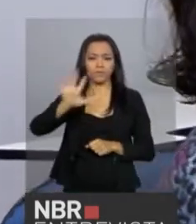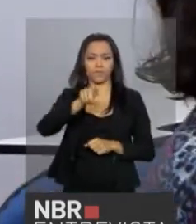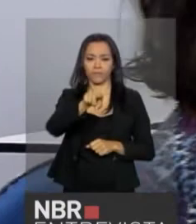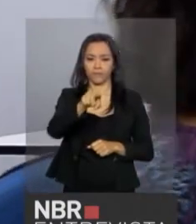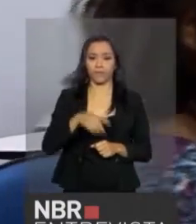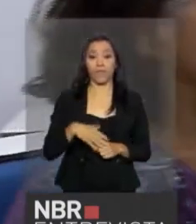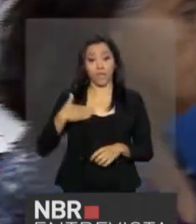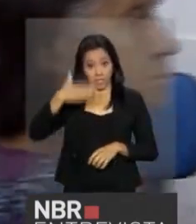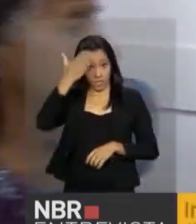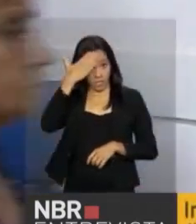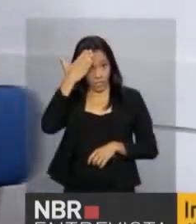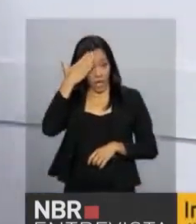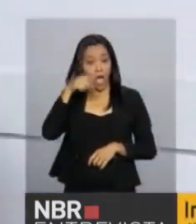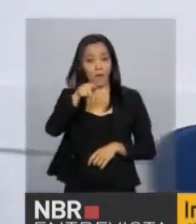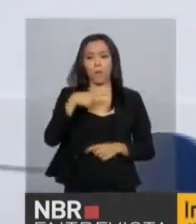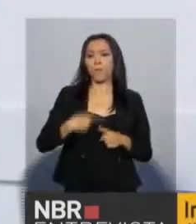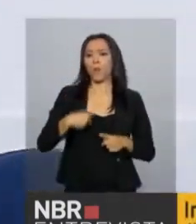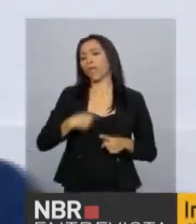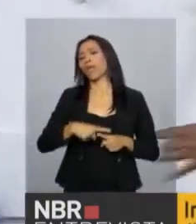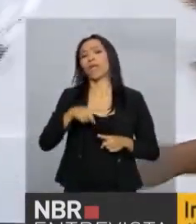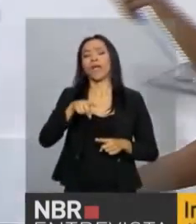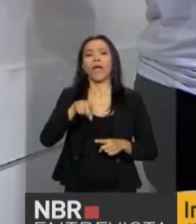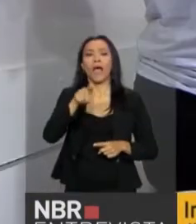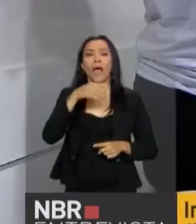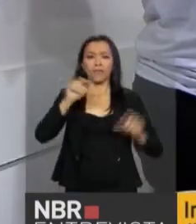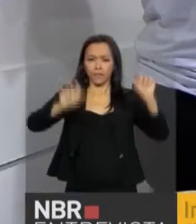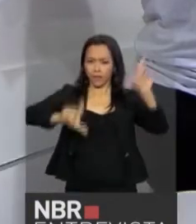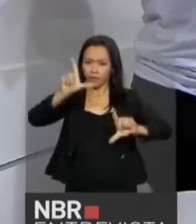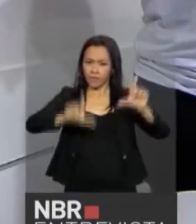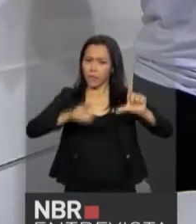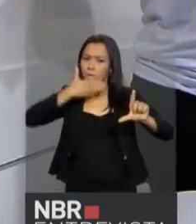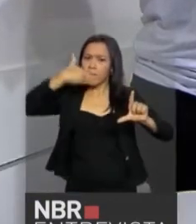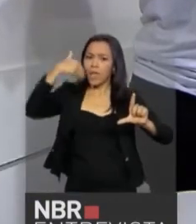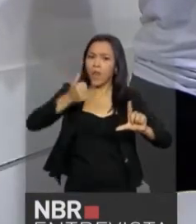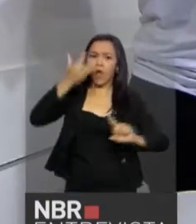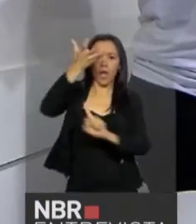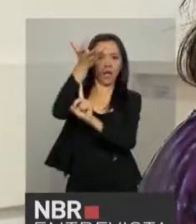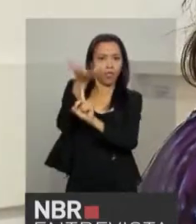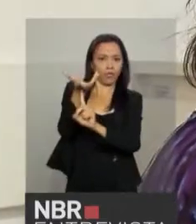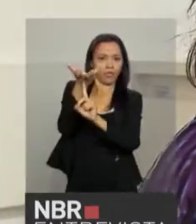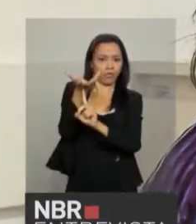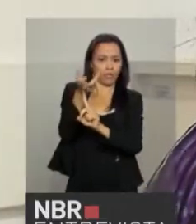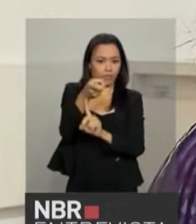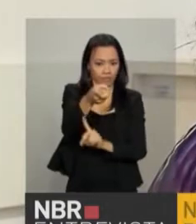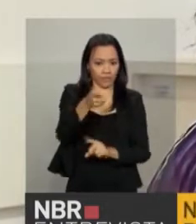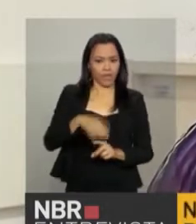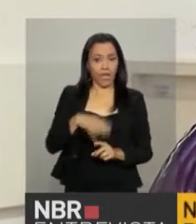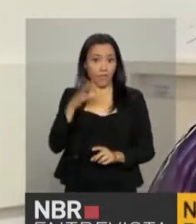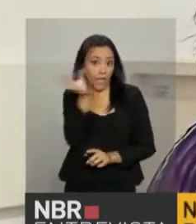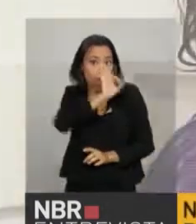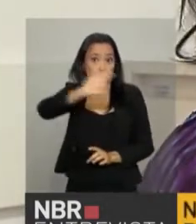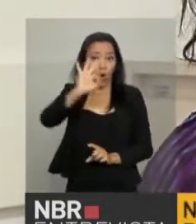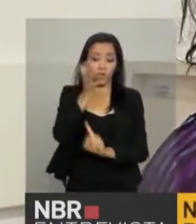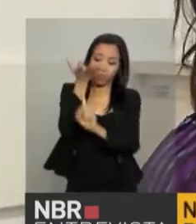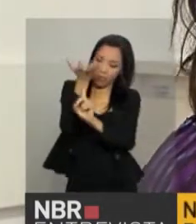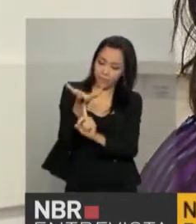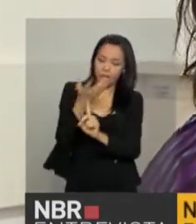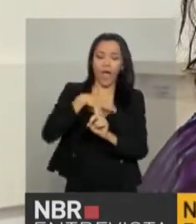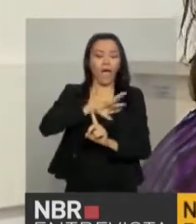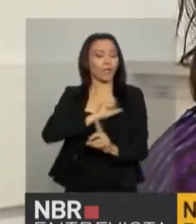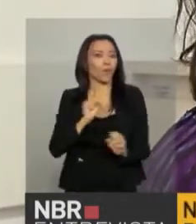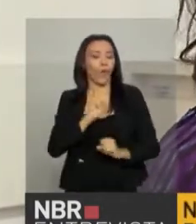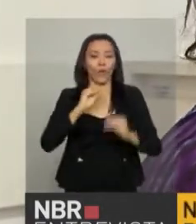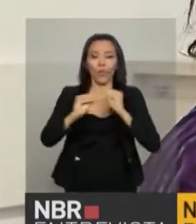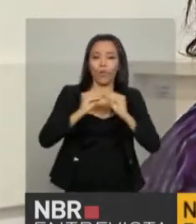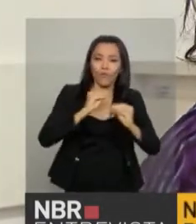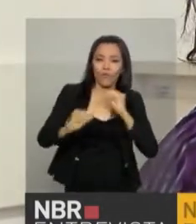Nilza já sabe direitinho porque a sua TV vai ficar melhor depois que instalar a antena digital. A minha televisão vai ficar ótima. Eu adoro